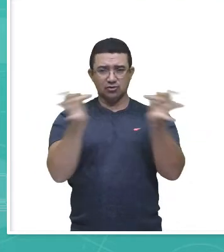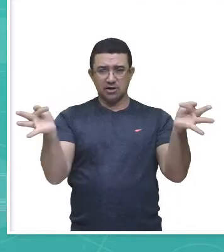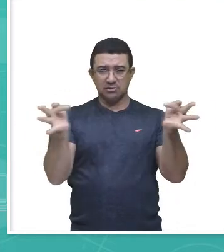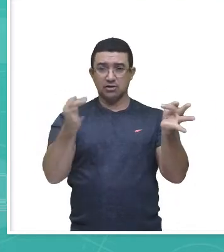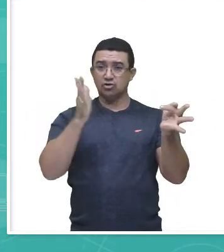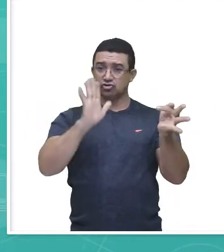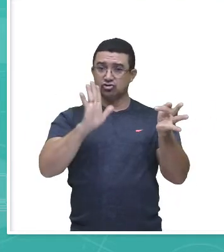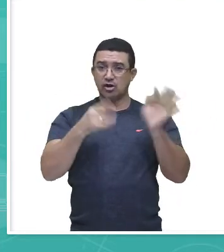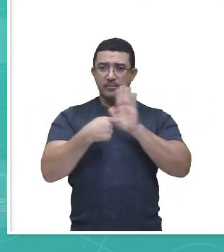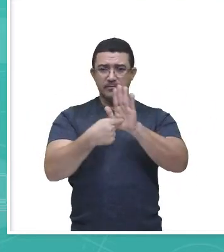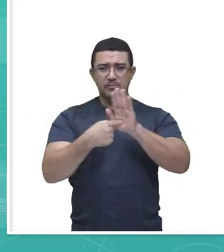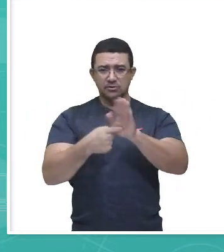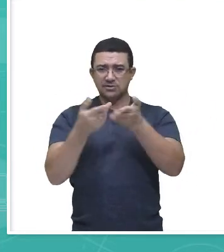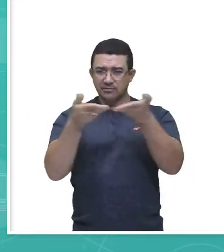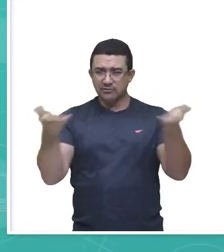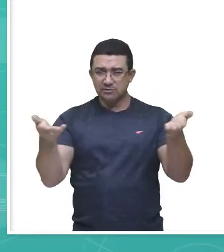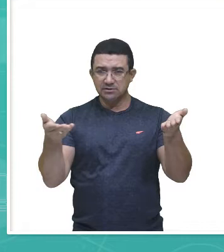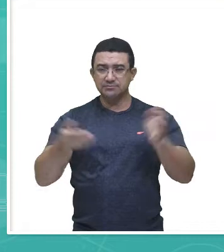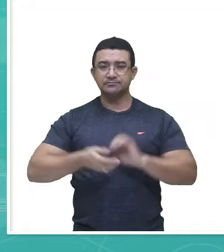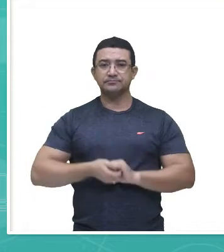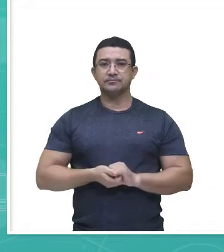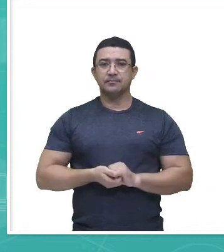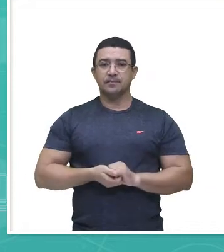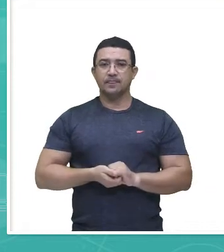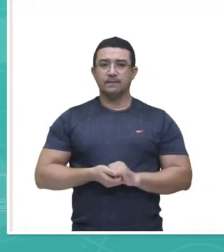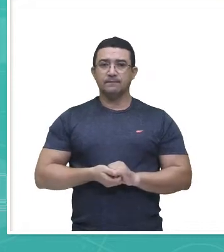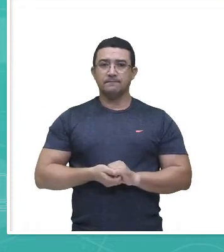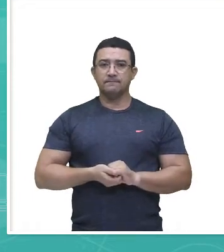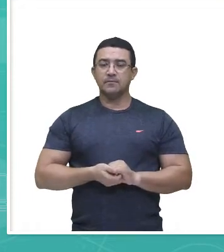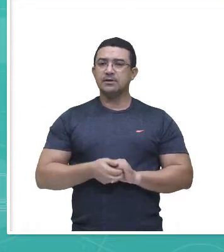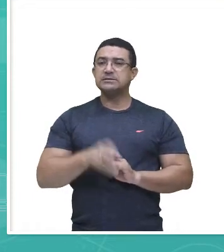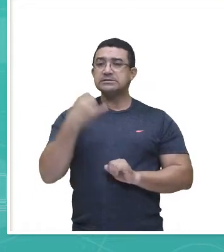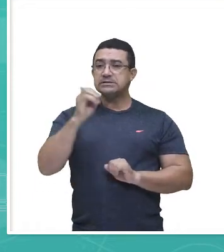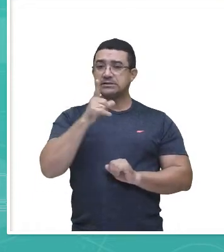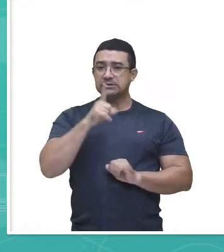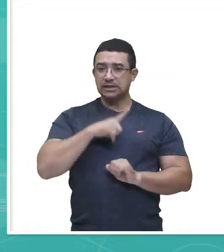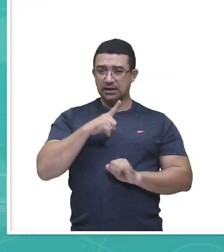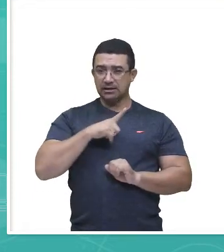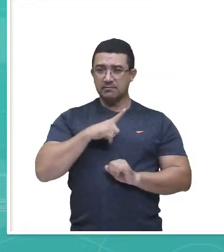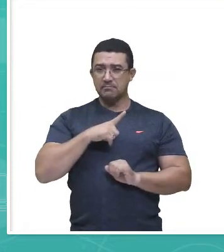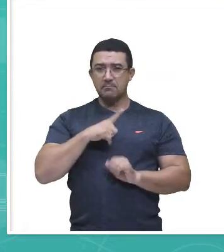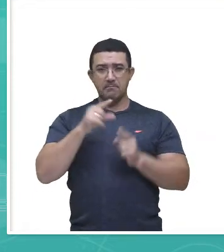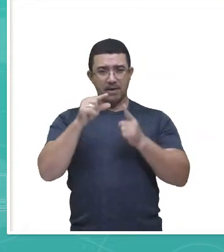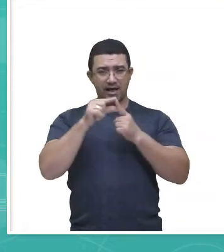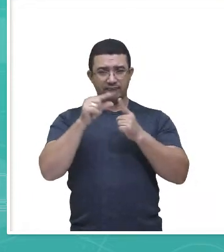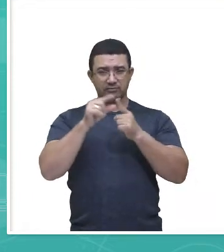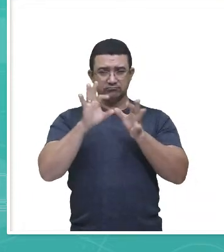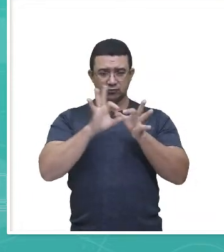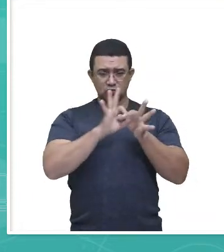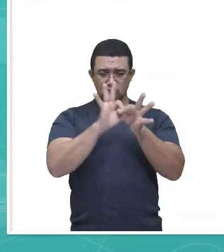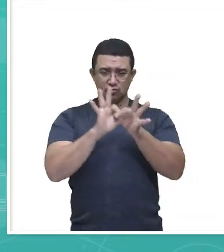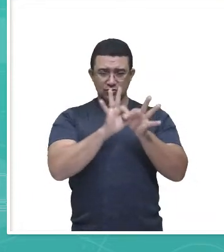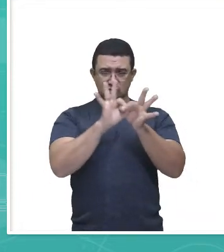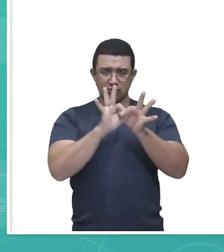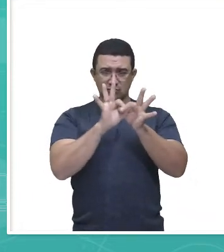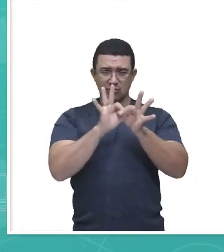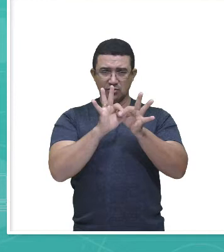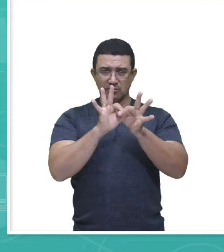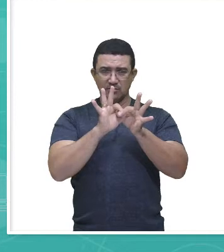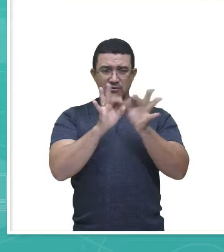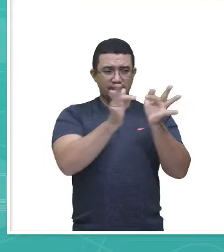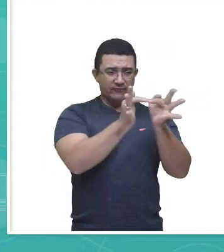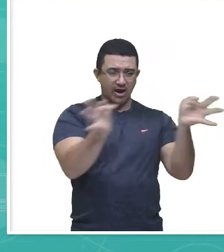para vocês, quando há palavras que conectam uma oração a